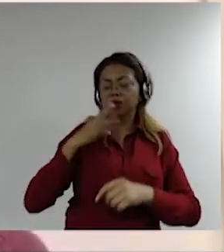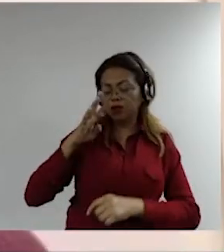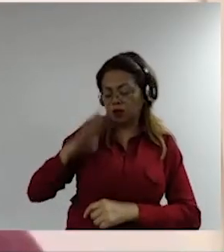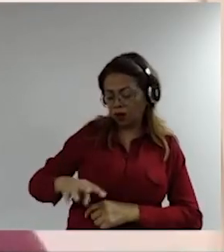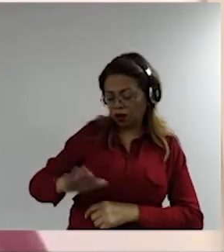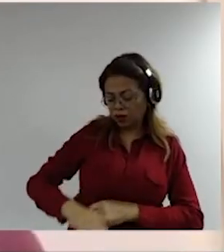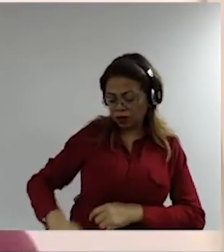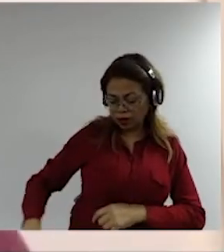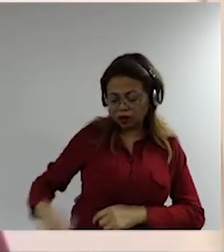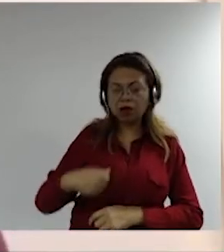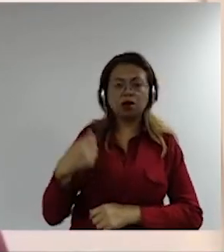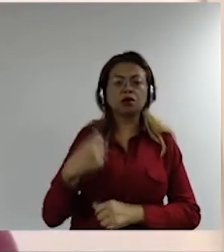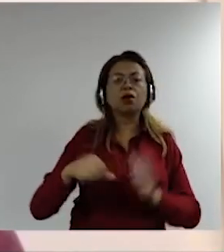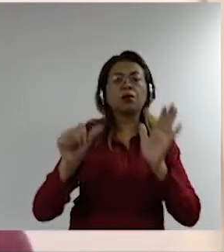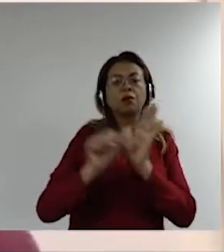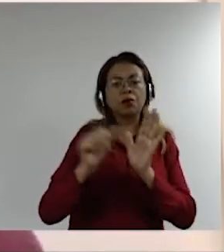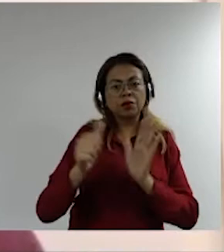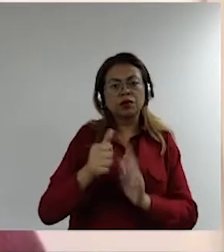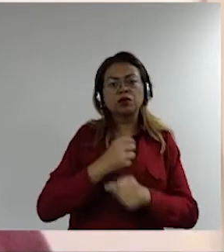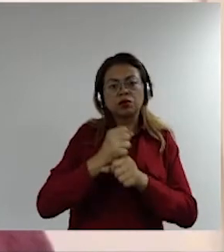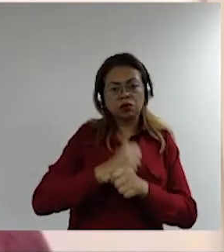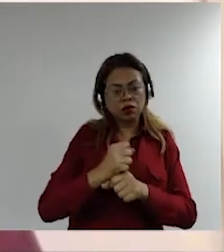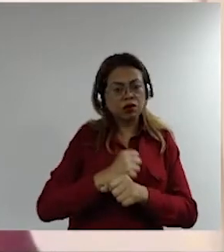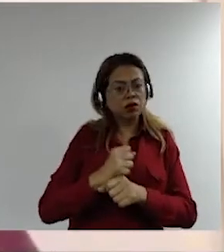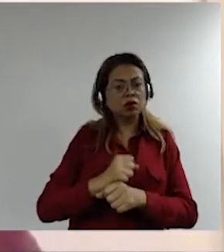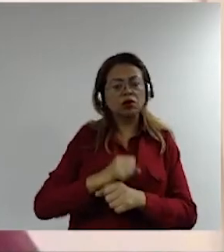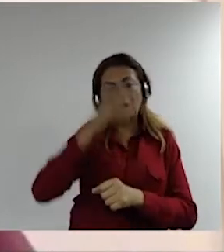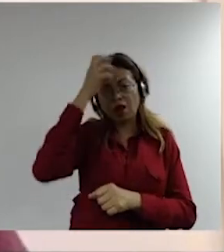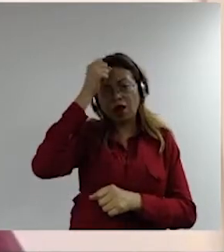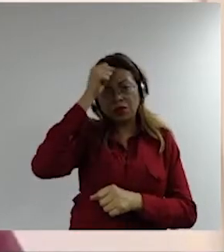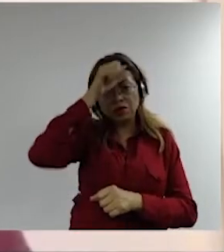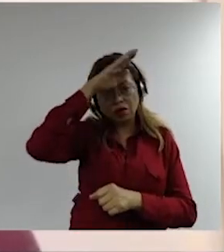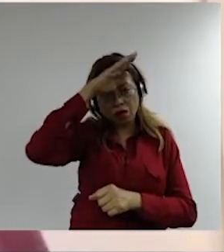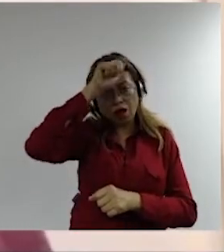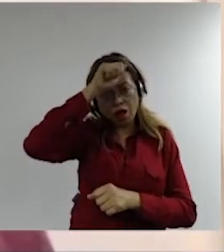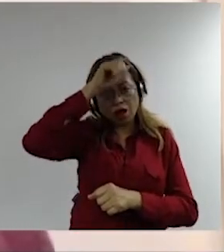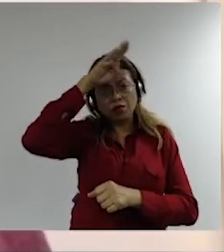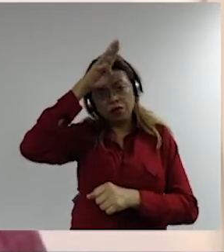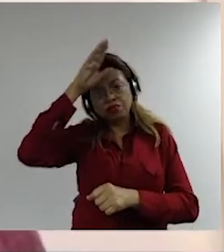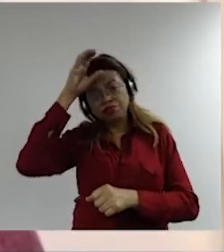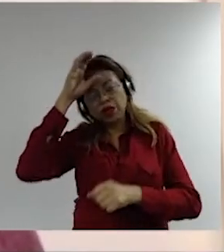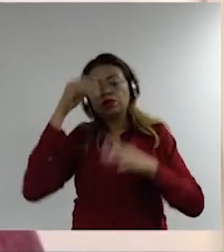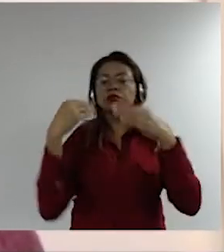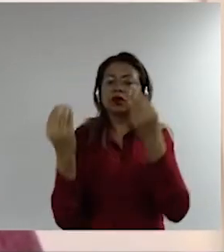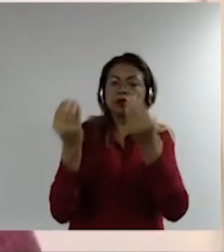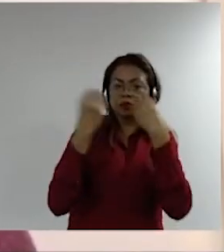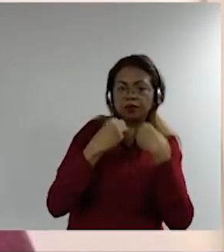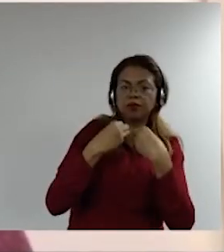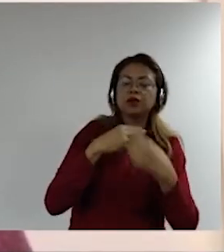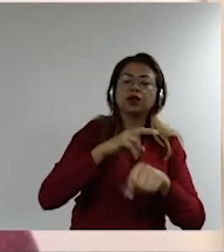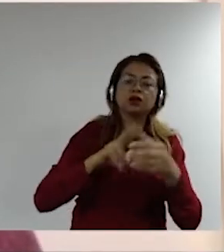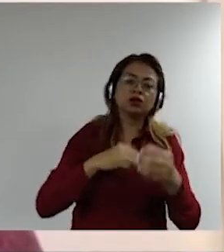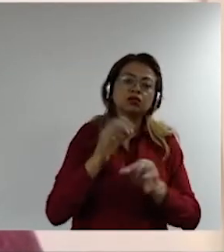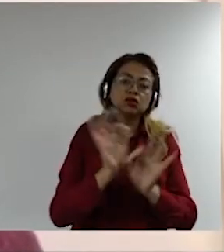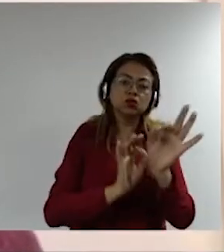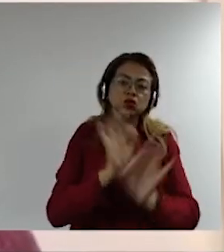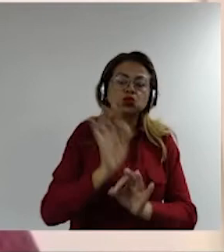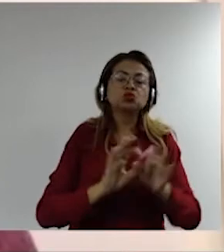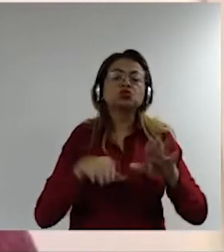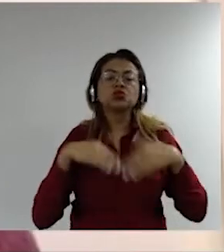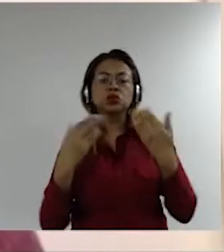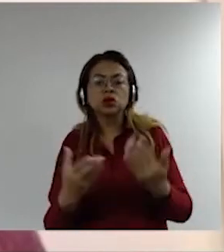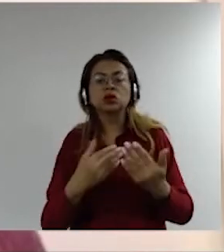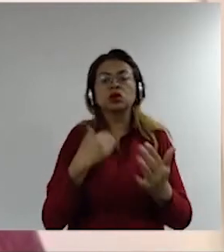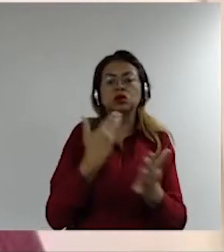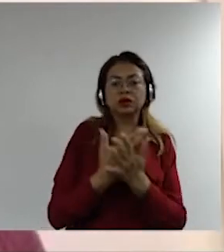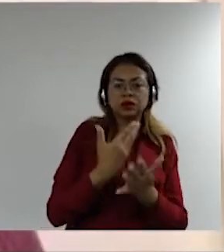ano alfabetizadas, desenvolver a fluência de leitura, não é? E algumas estratégias que tendem a funcionar sempre melhor, não é? De ensino estruturado, um